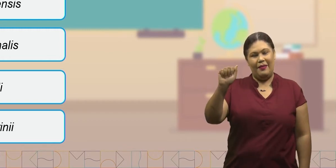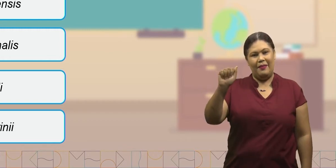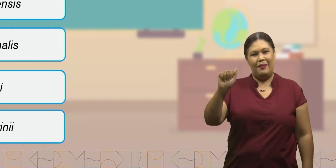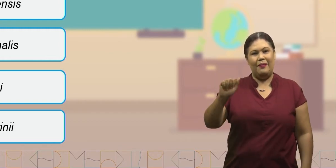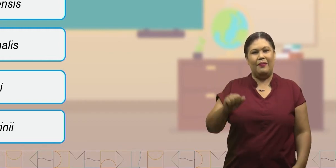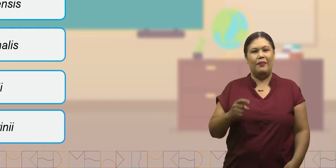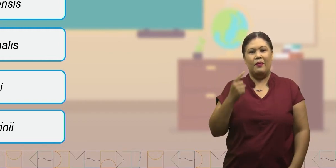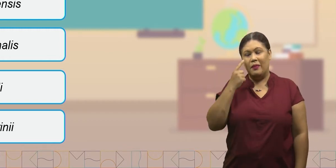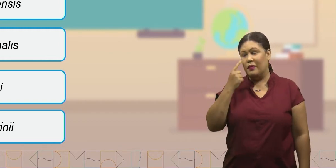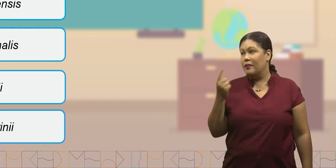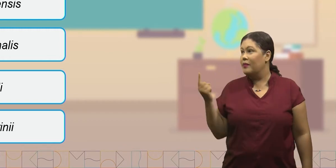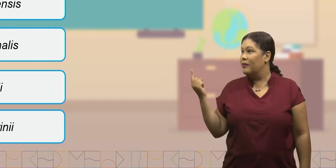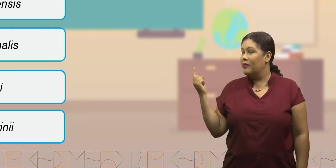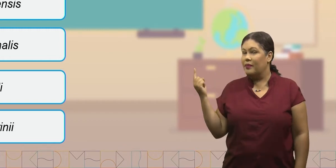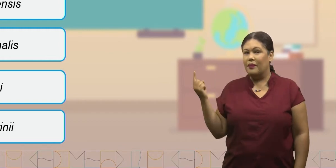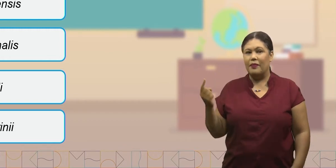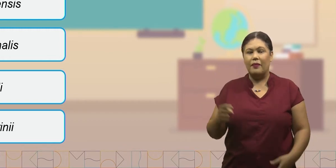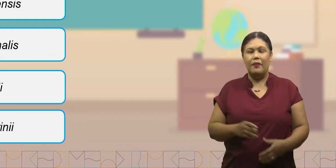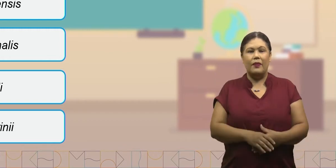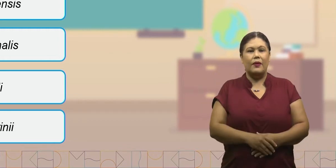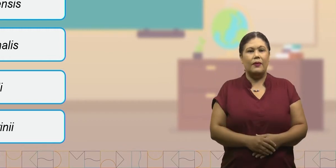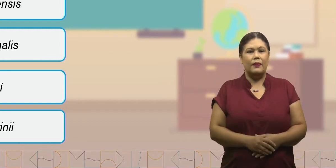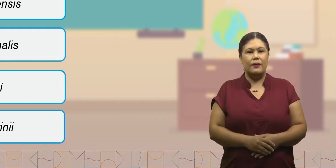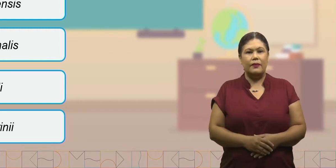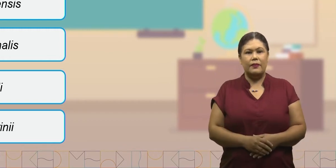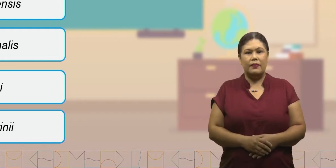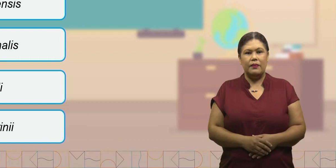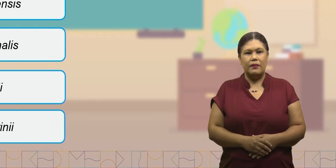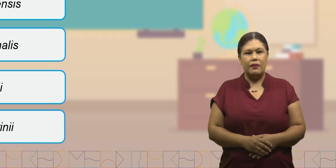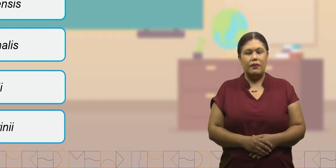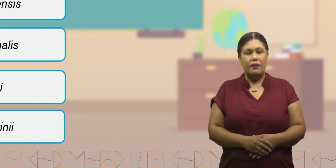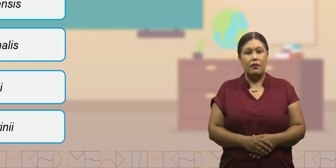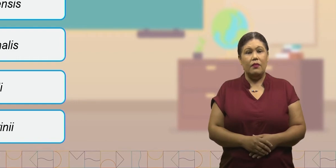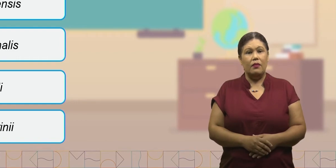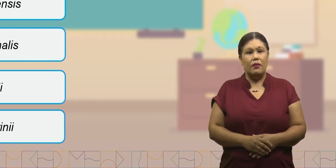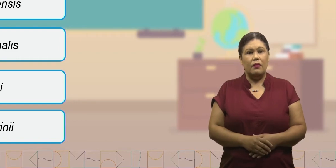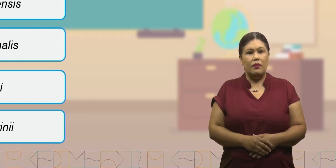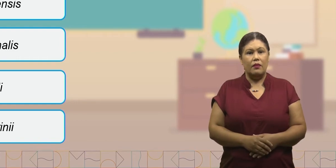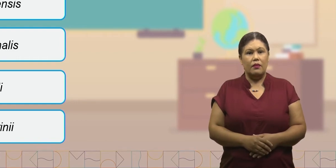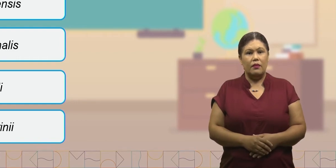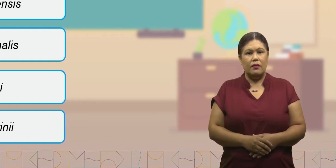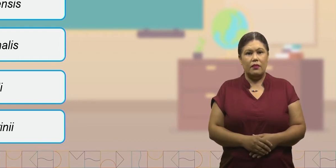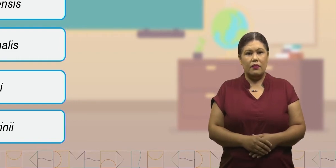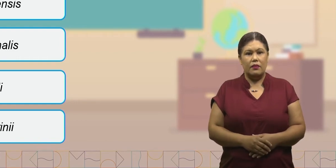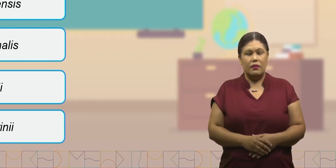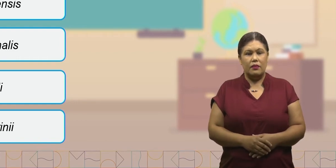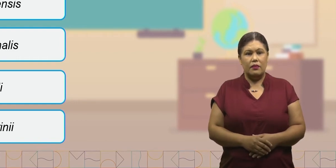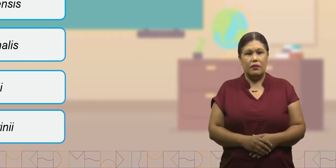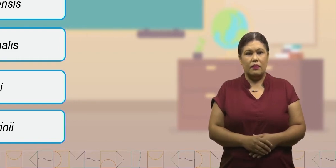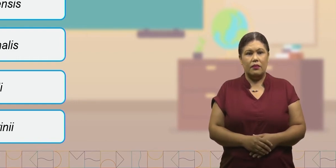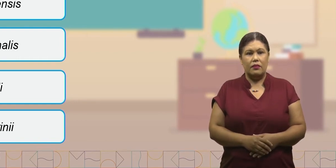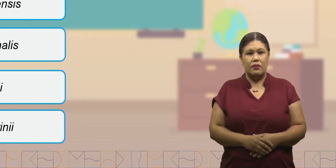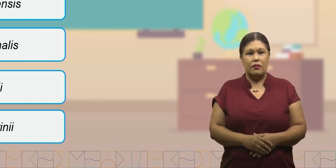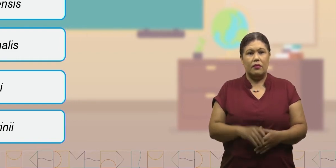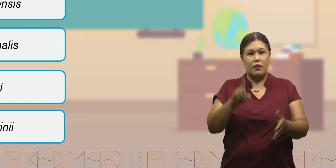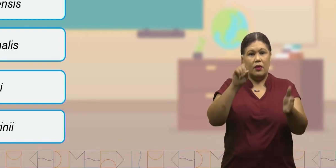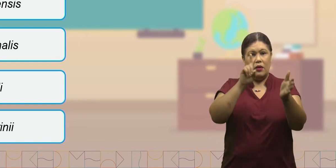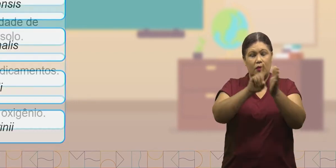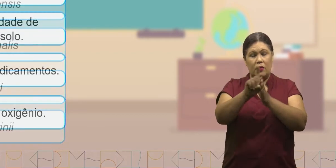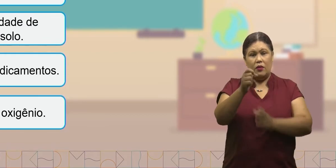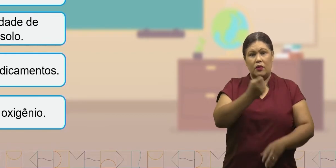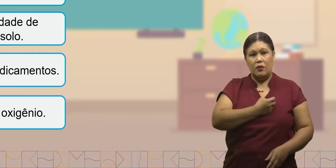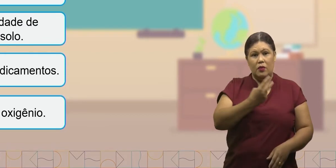A, Trypanosoma cruzi. É quem causa a doença de Chagas. Vamos para a atividade